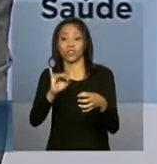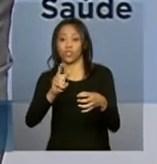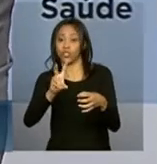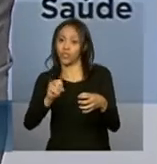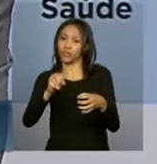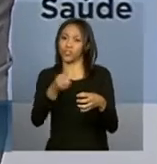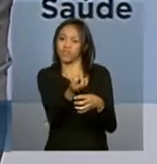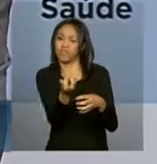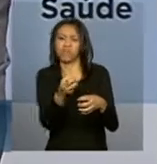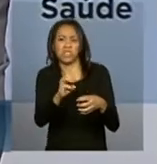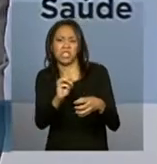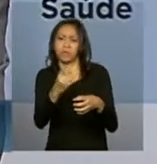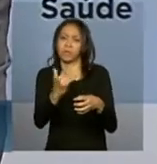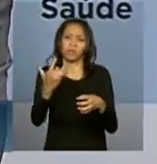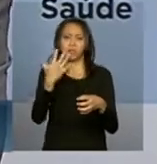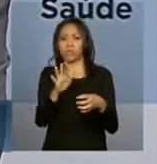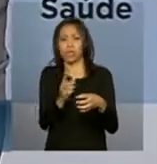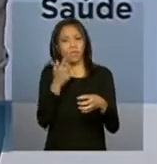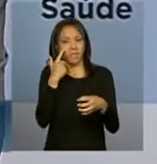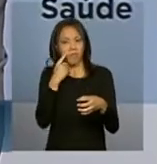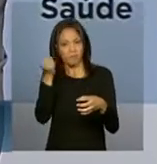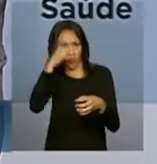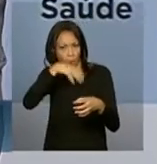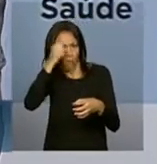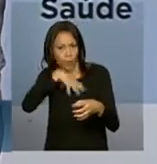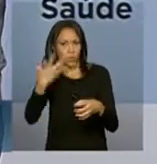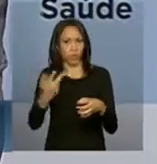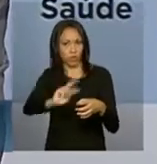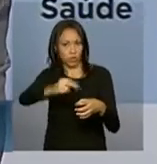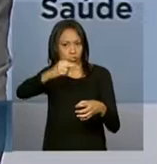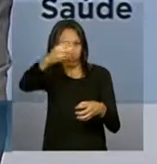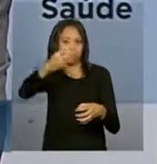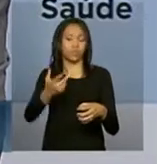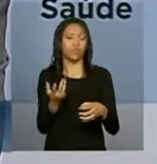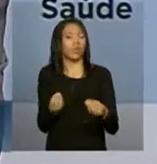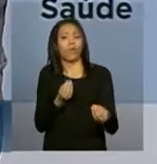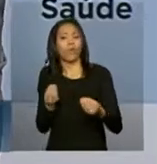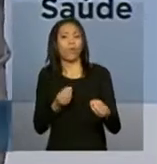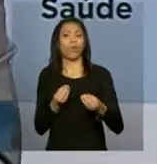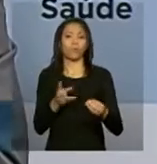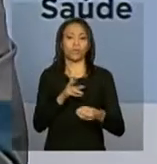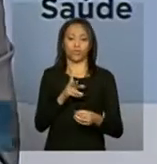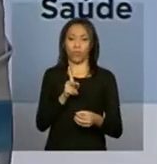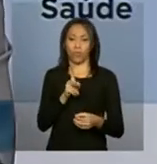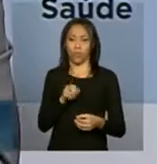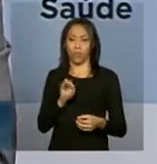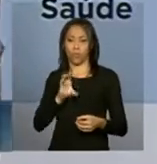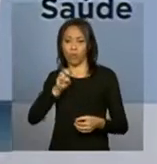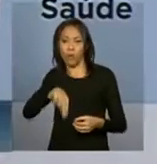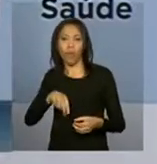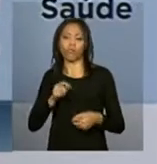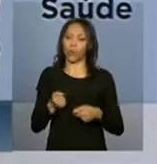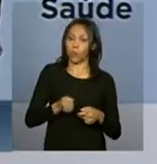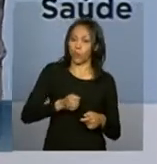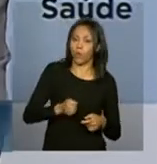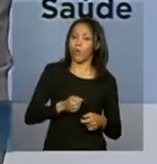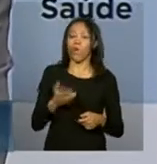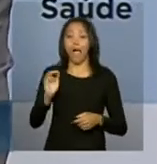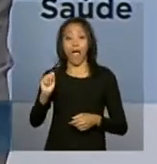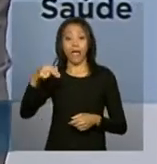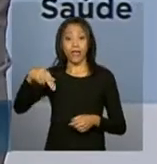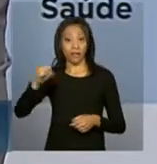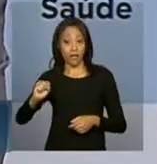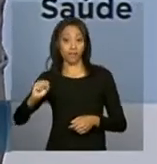em reajustes de planos coletivos, que os órgãos de defesa do consumidor têm ação sobre isso, o Ministério Público, a ANS contribui com essa